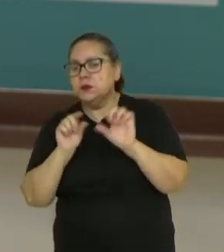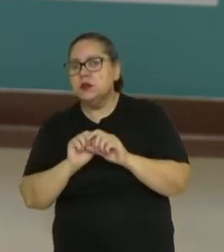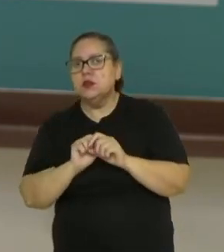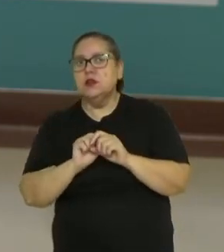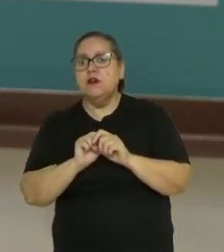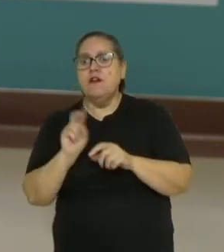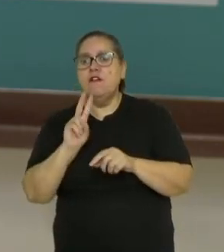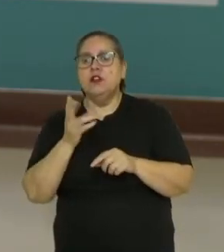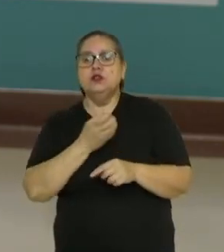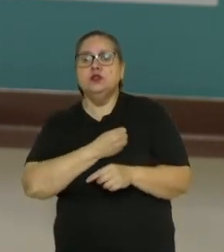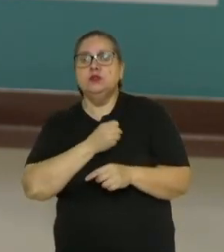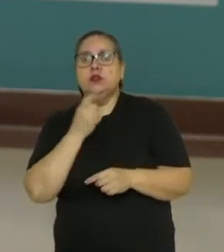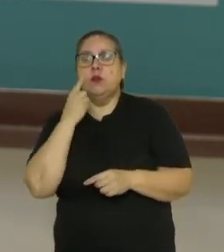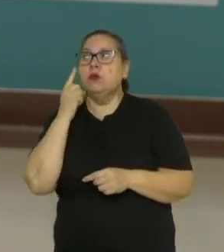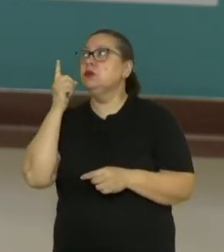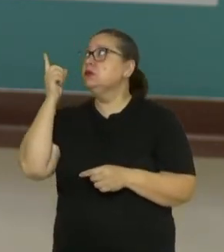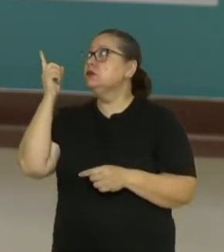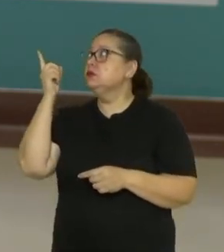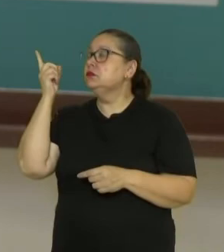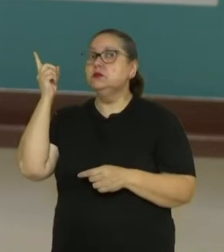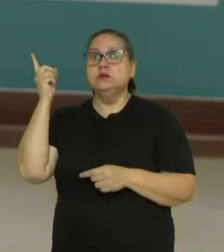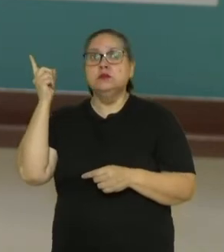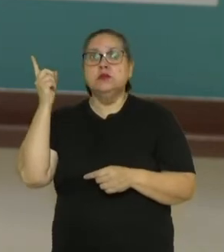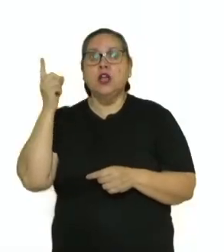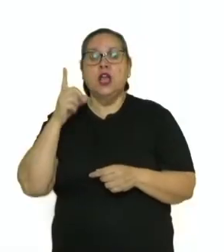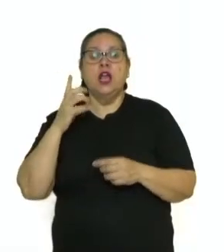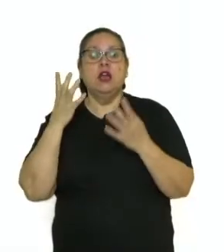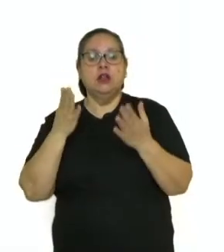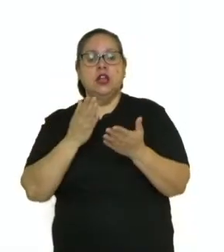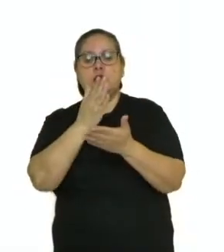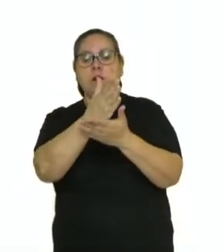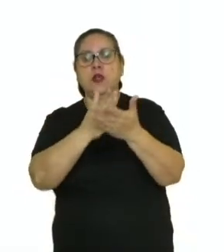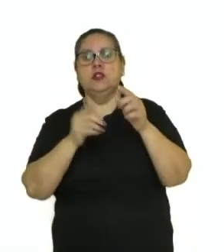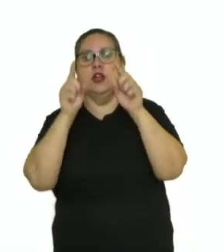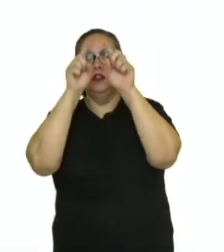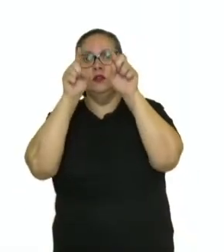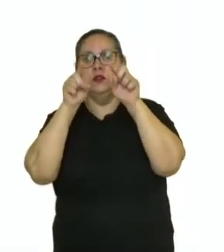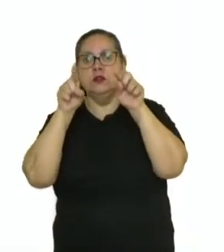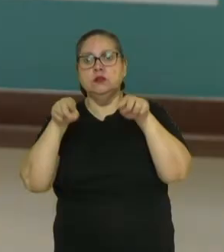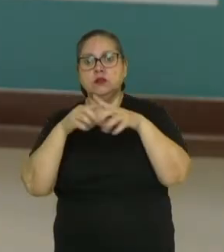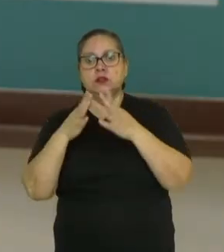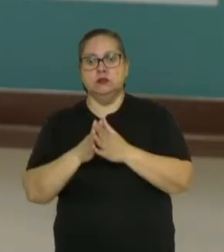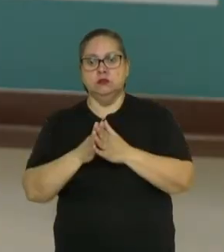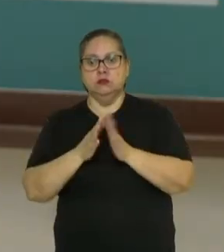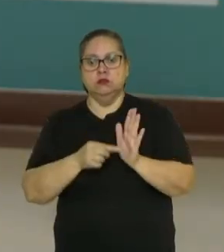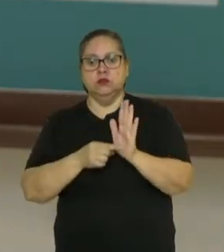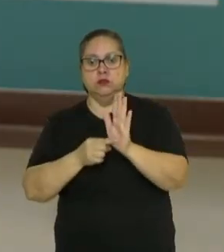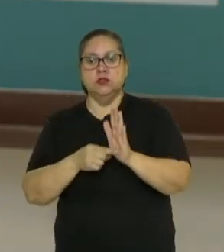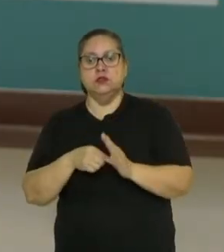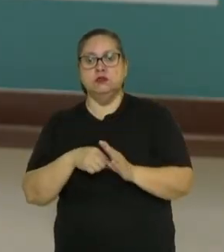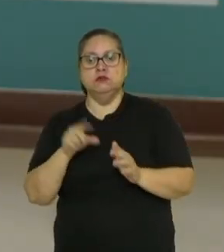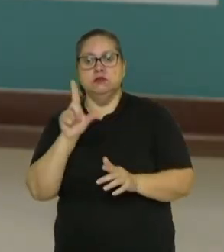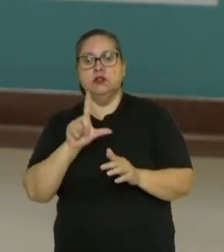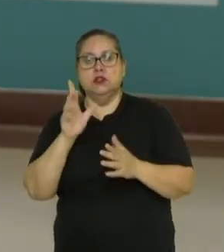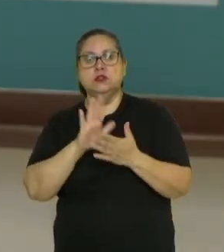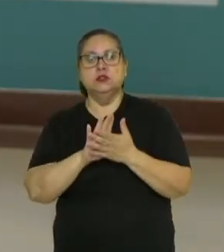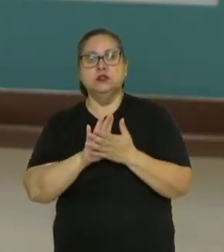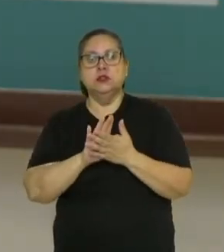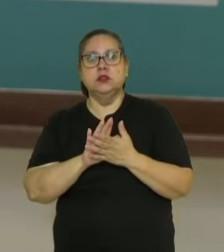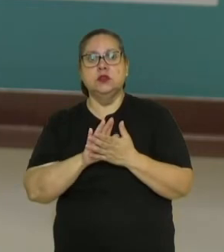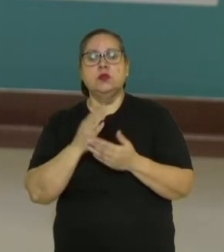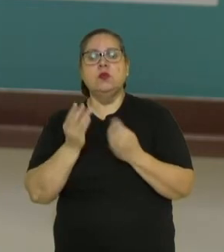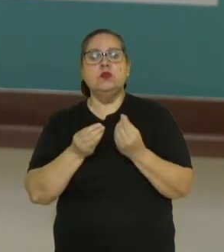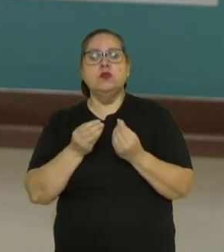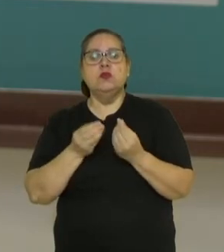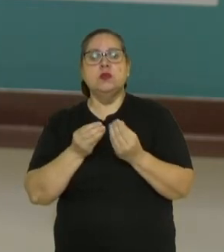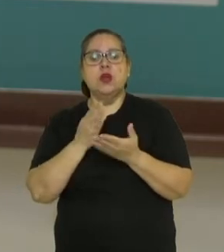o valor numérico dela. Dá uma olhada. Eu quero metade de uma pera na expressão algébrica. Tá? E como